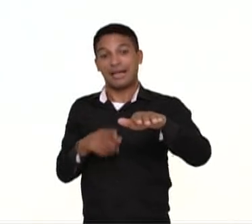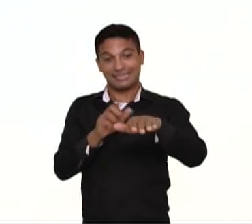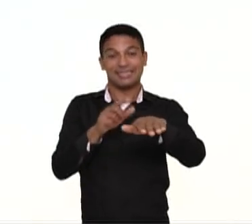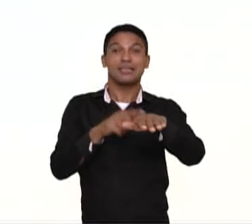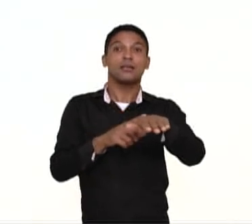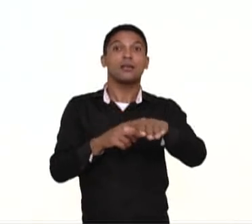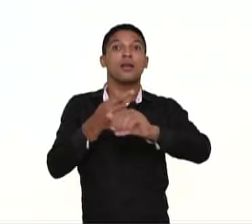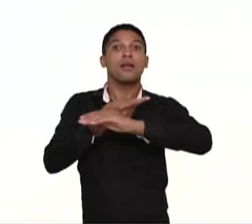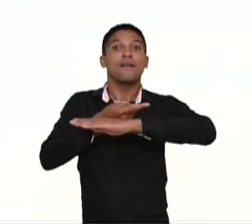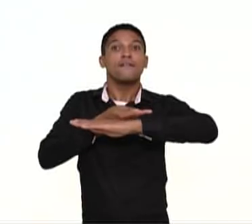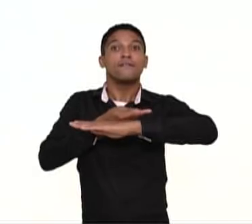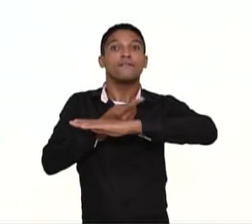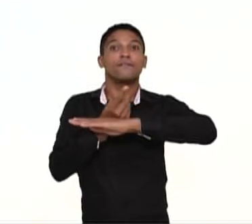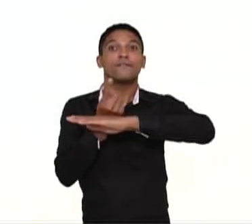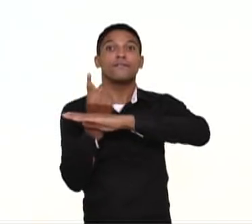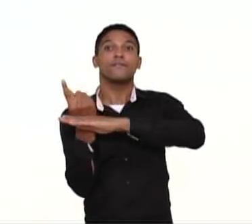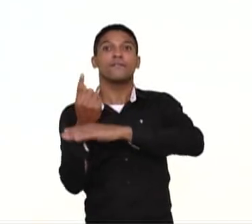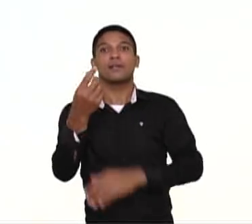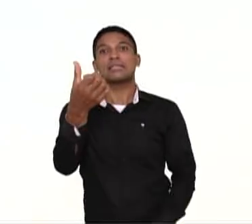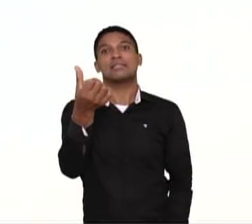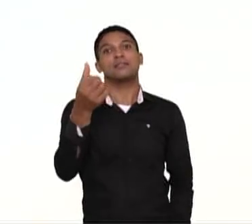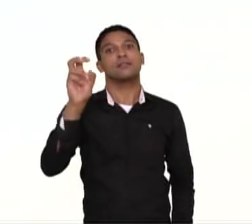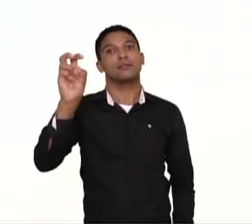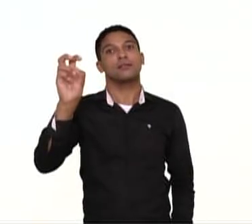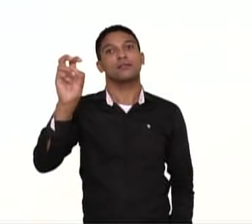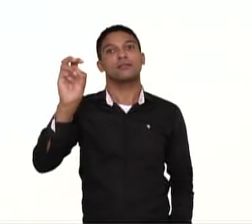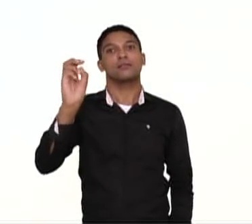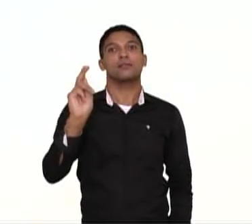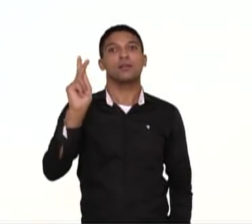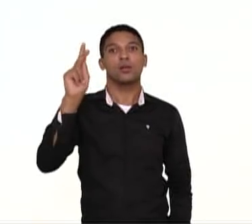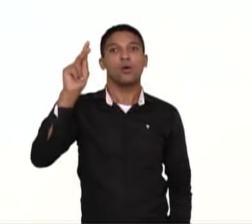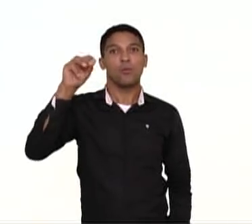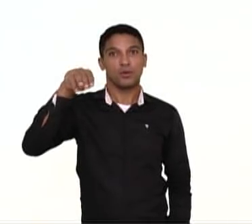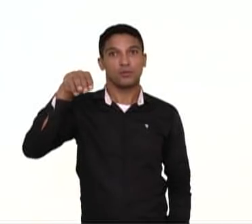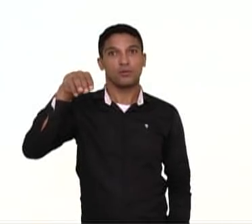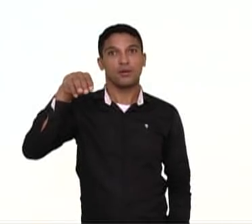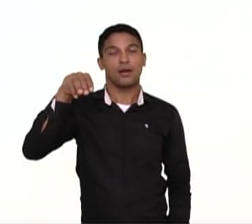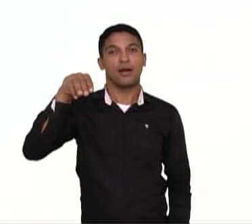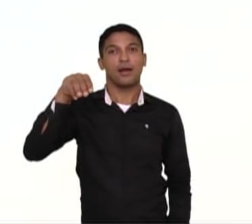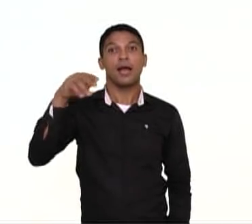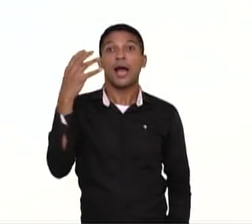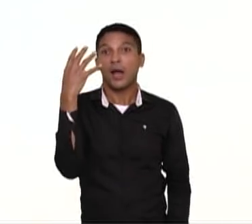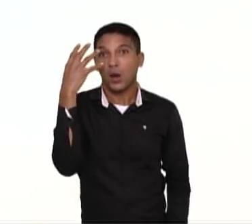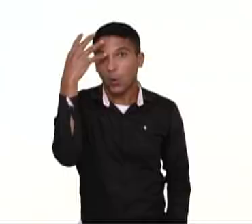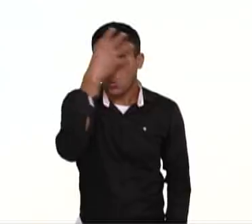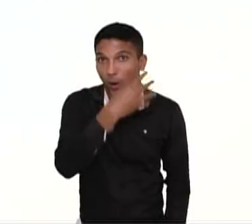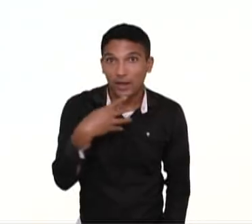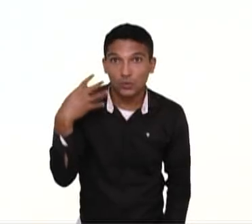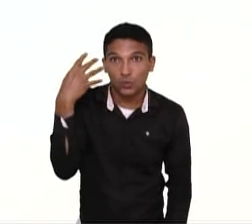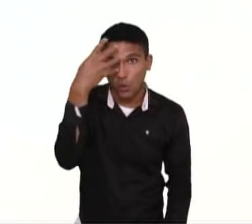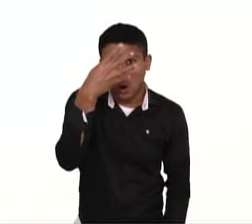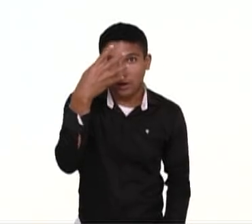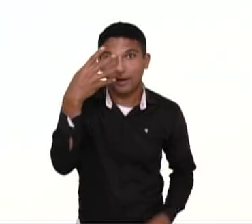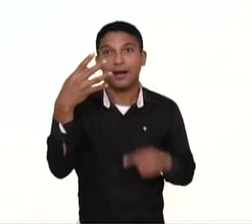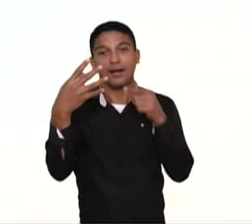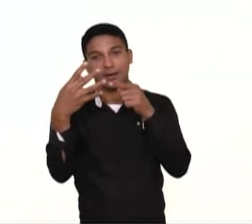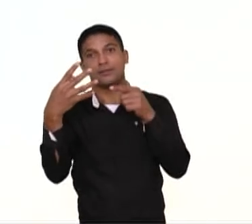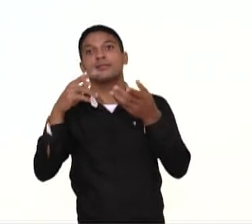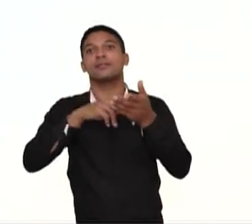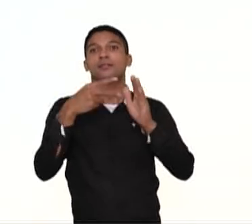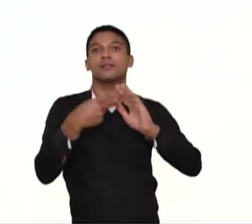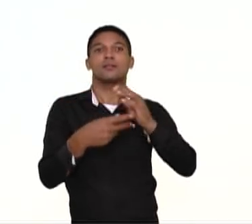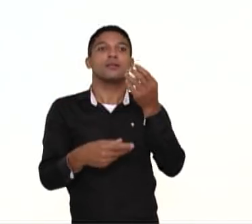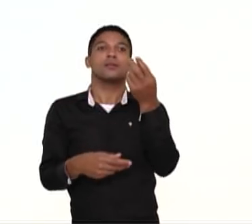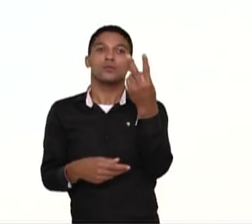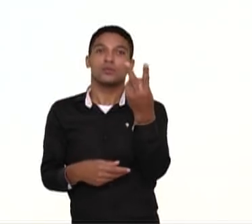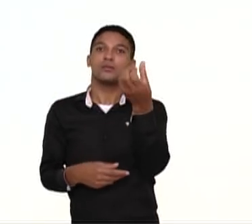velocidade média, quanto tempo levaria para percorrer 260 km? Ele percorreria 260 km em 4